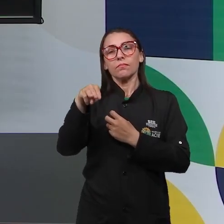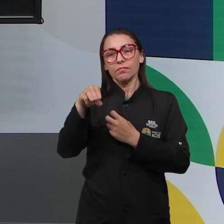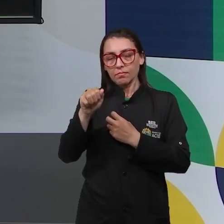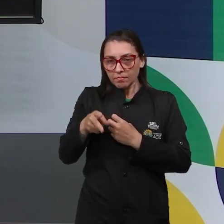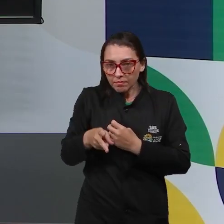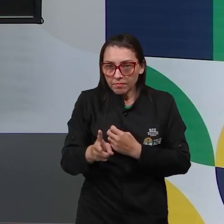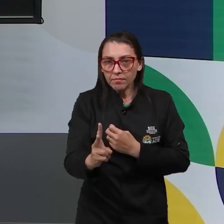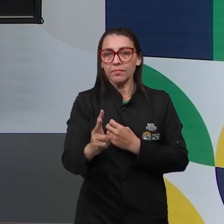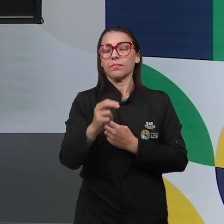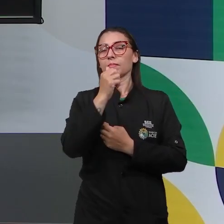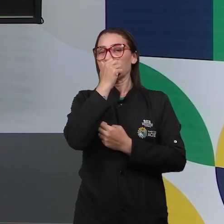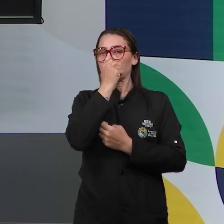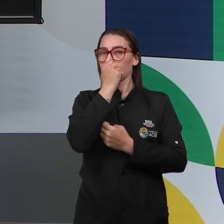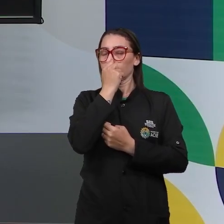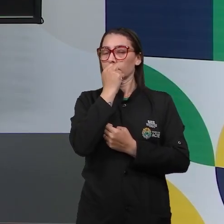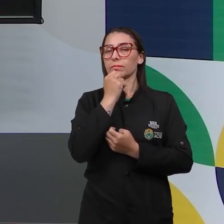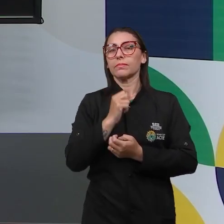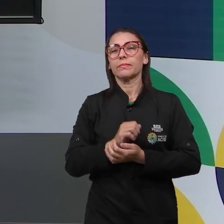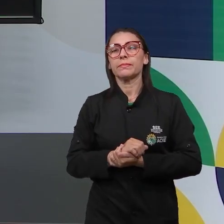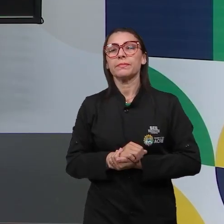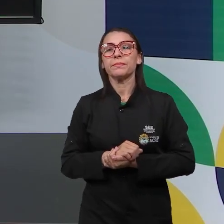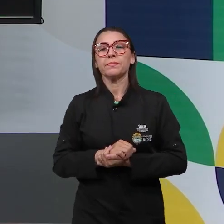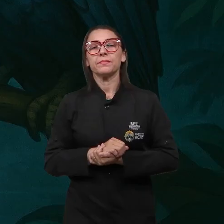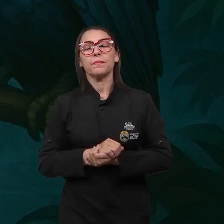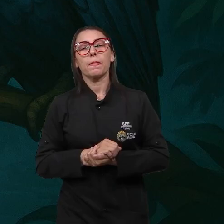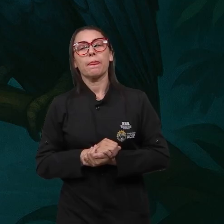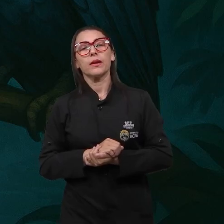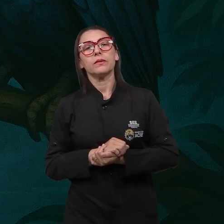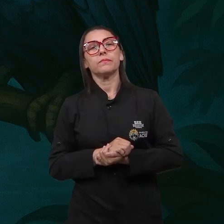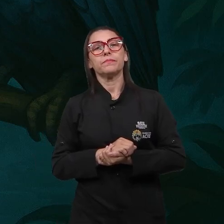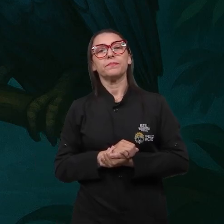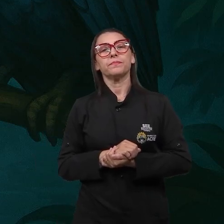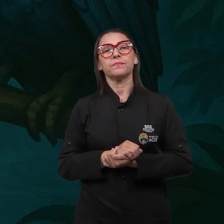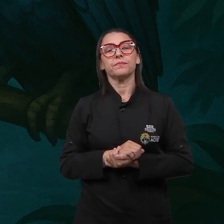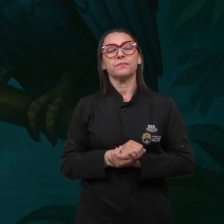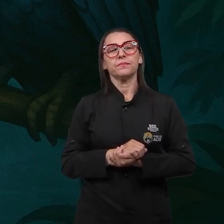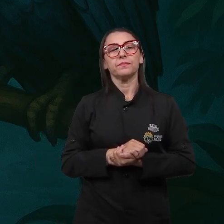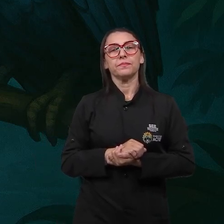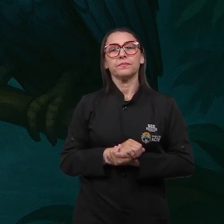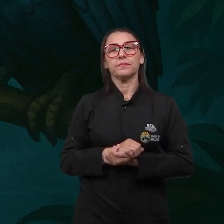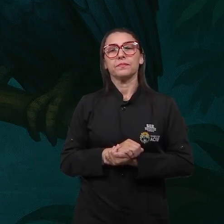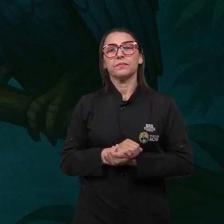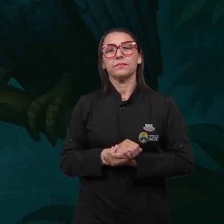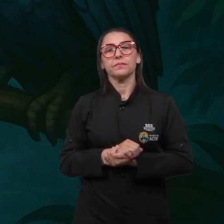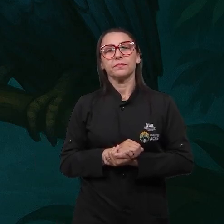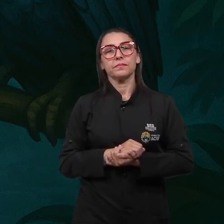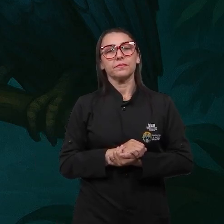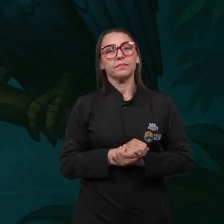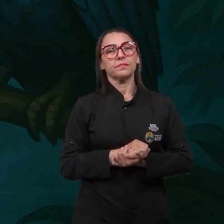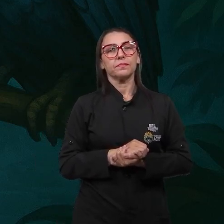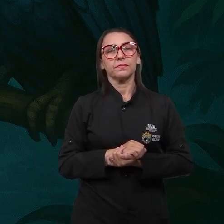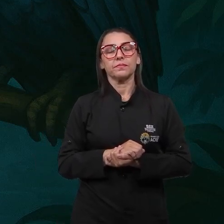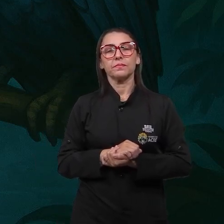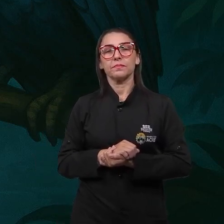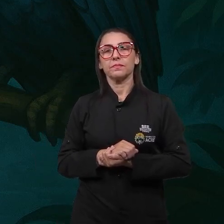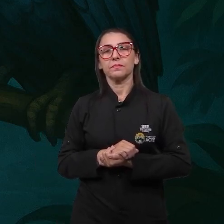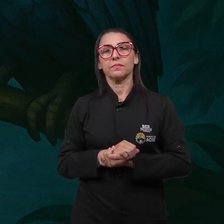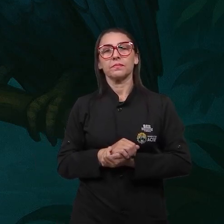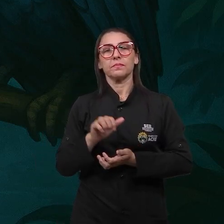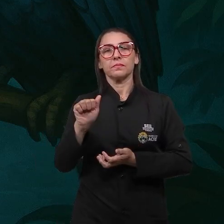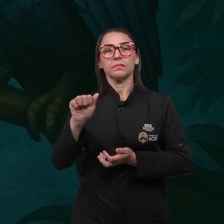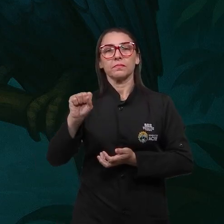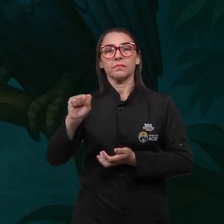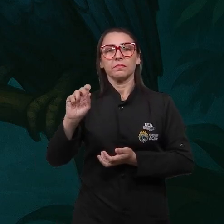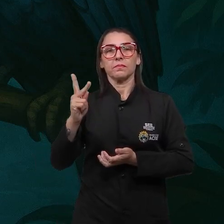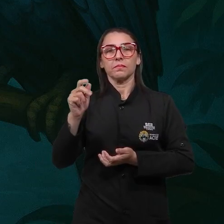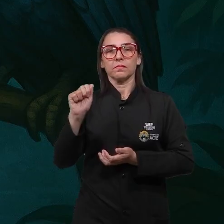dando continuidade aqui, galera, slide na tela. Observemos aqui, né, como está falando aí, de origem Axaninca.